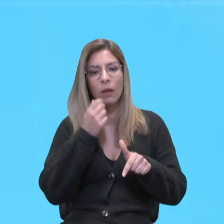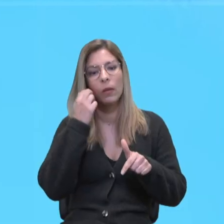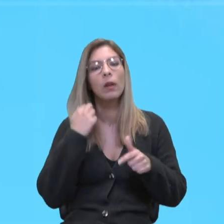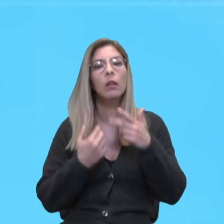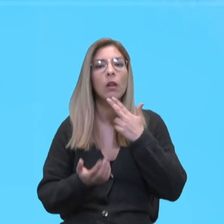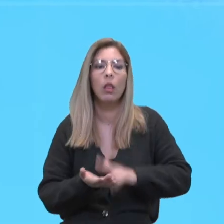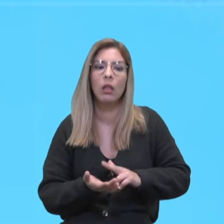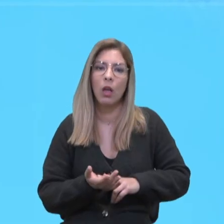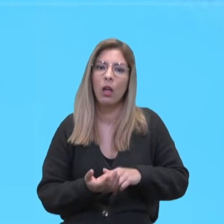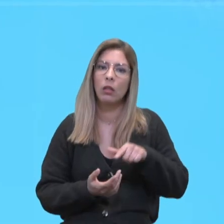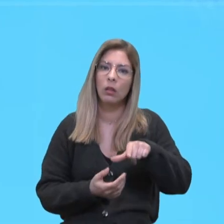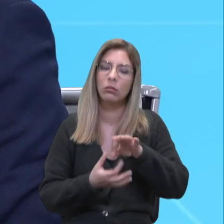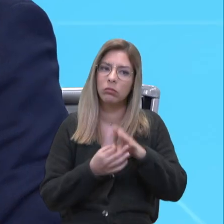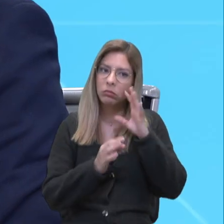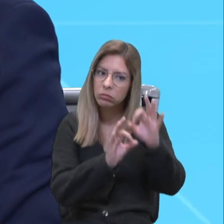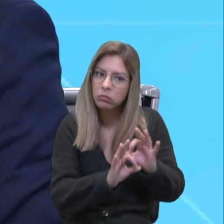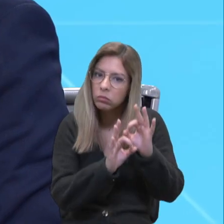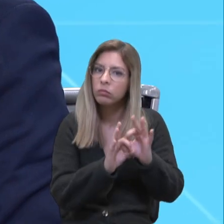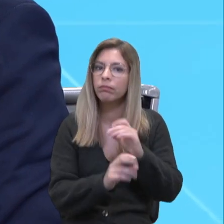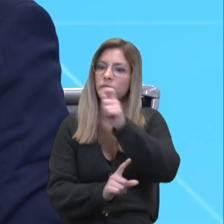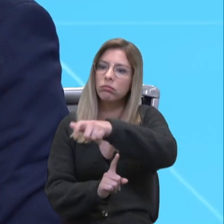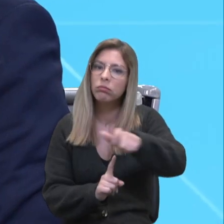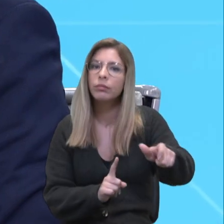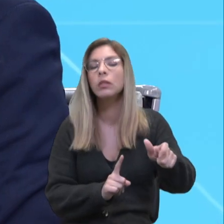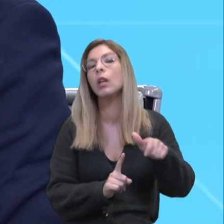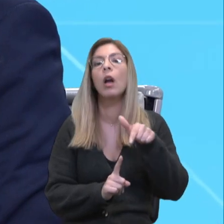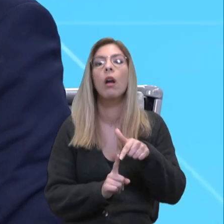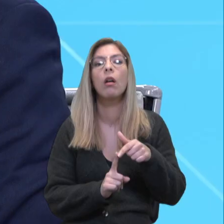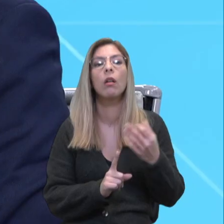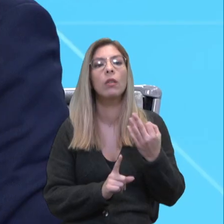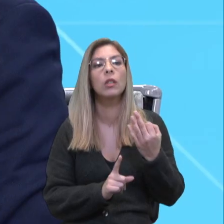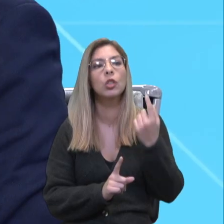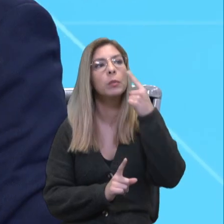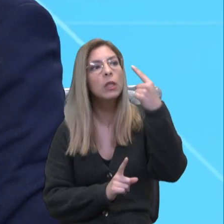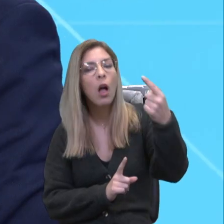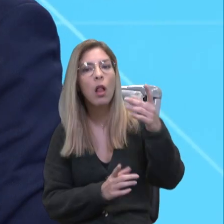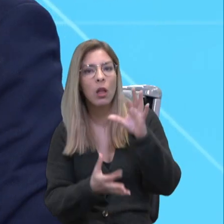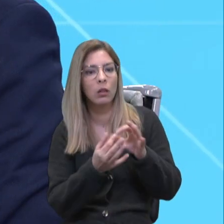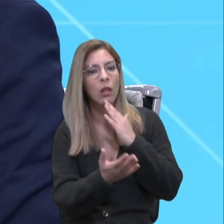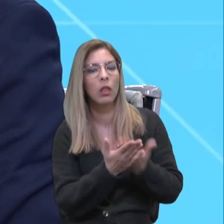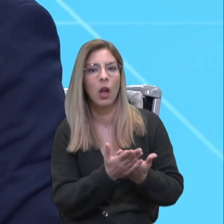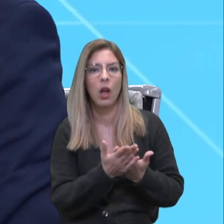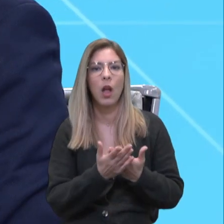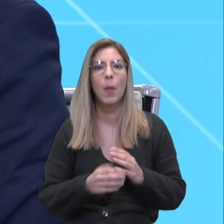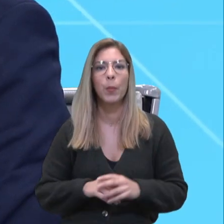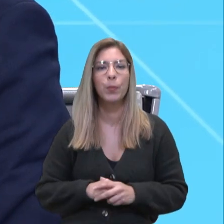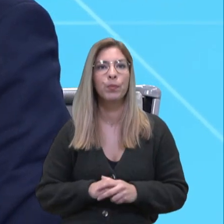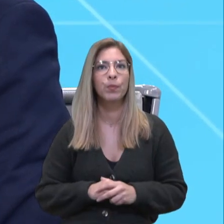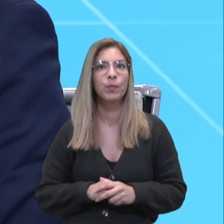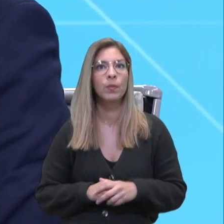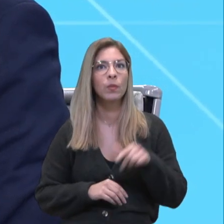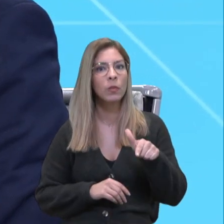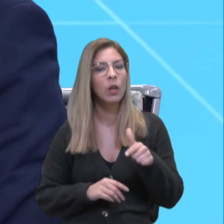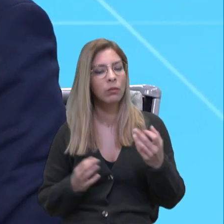aquele que é cuidado, aquele que cuida, tivessem lugar especial no programa deste dia. E por isso entendemos